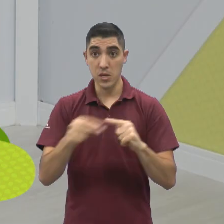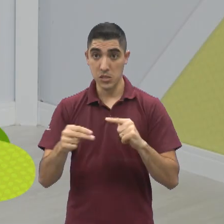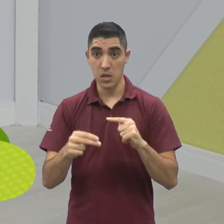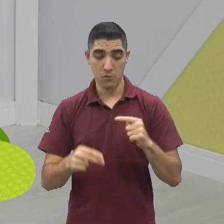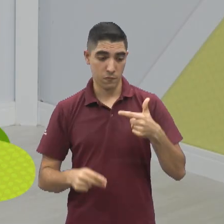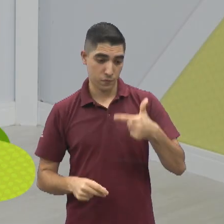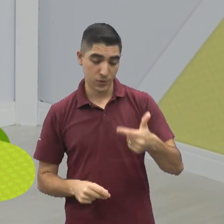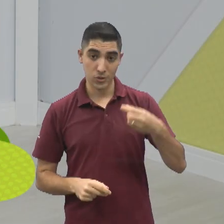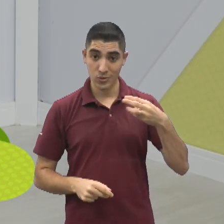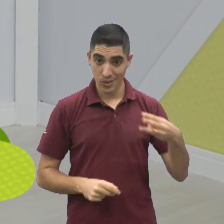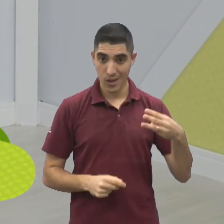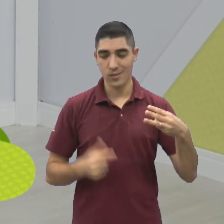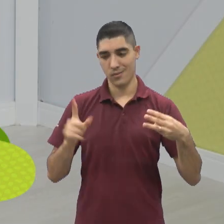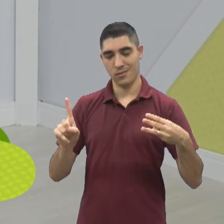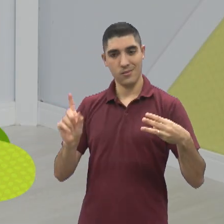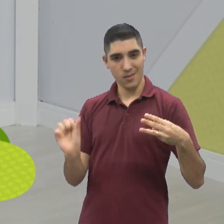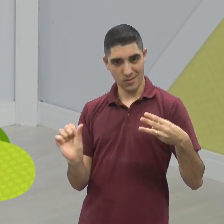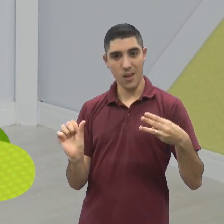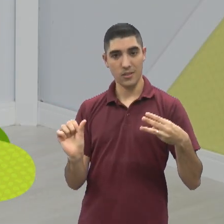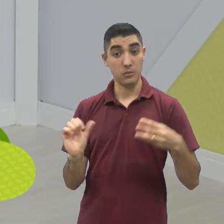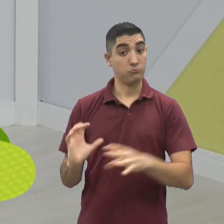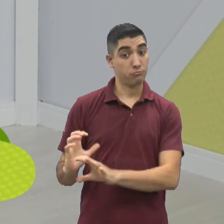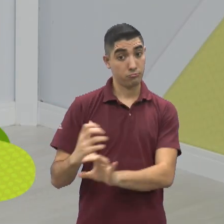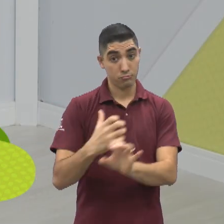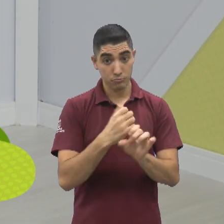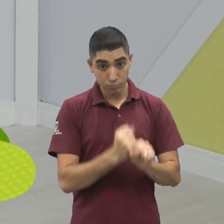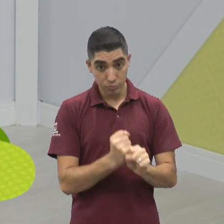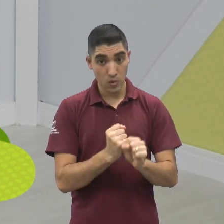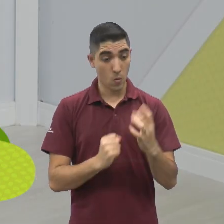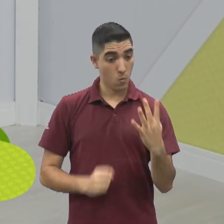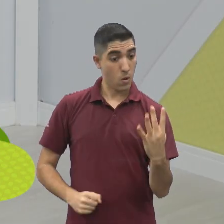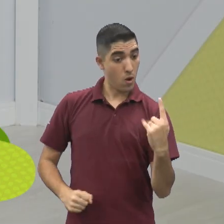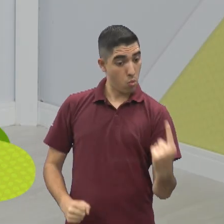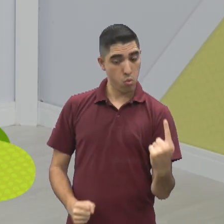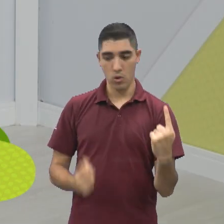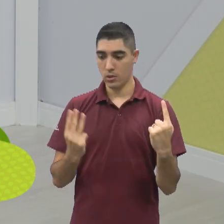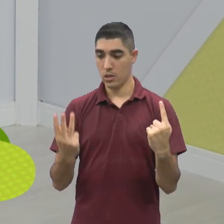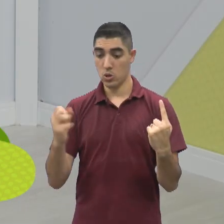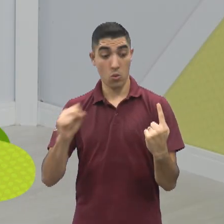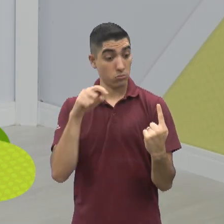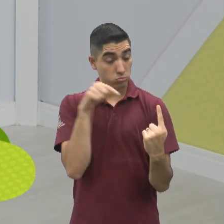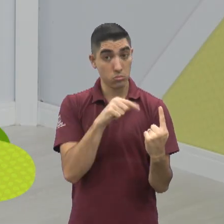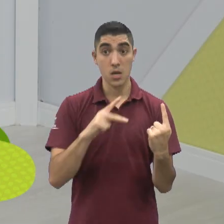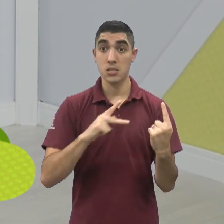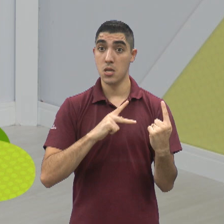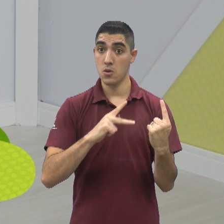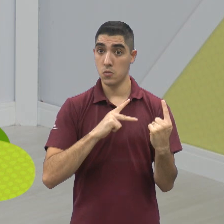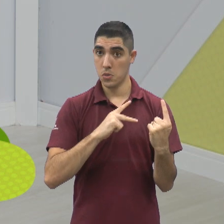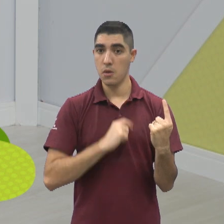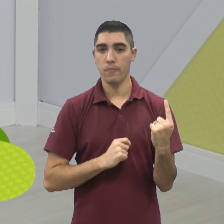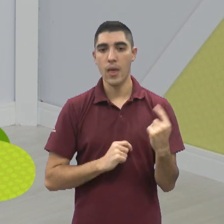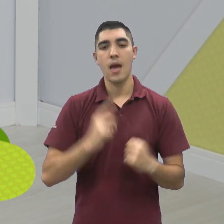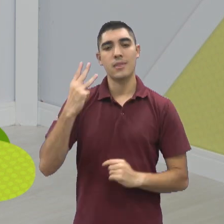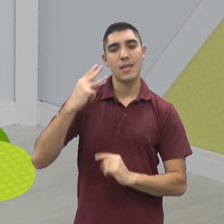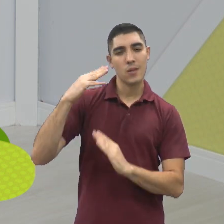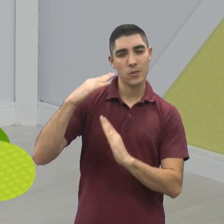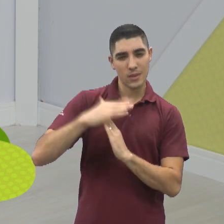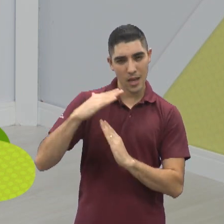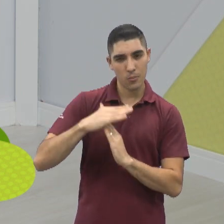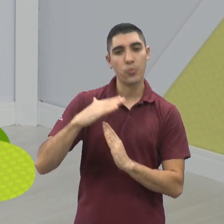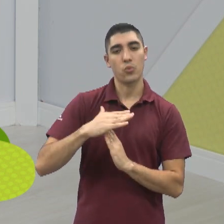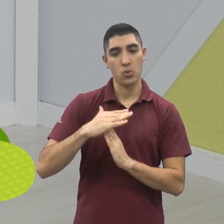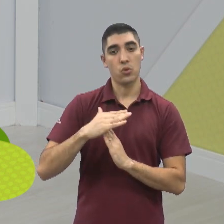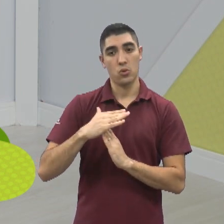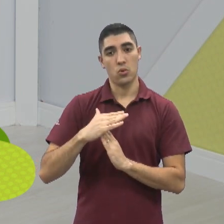José, 23-16. O jogo foi para o intervalo com 41-38 para o São José. Terceiro quarto, nova vitória